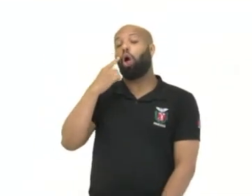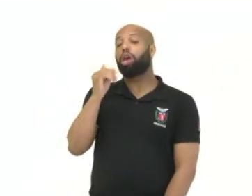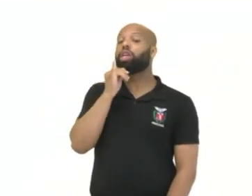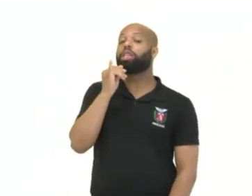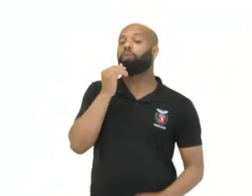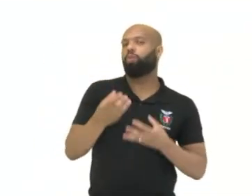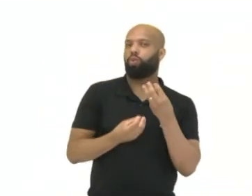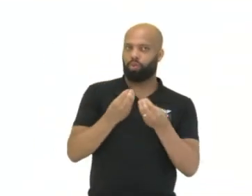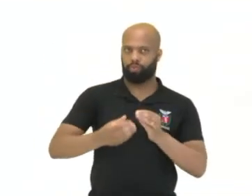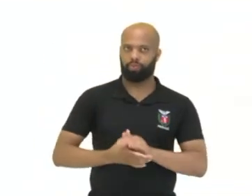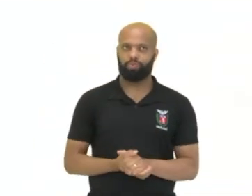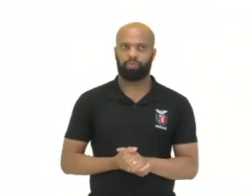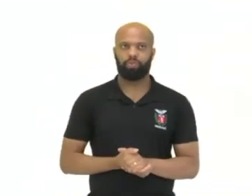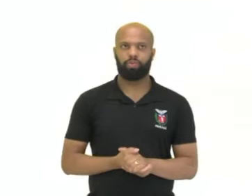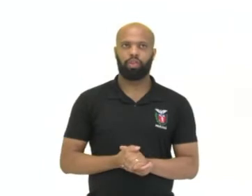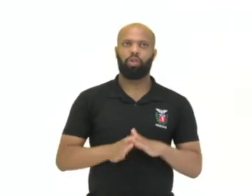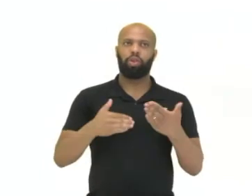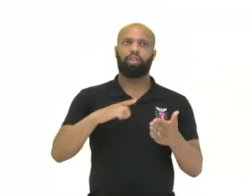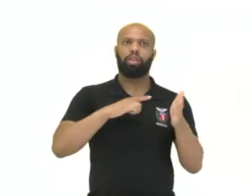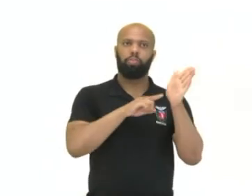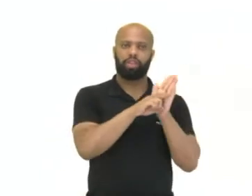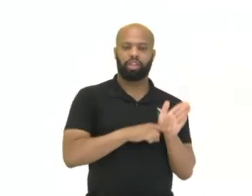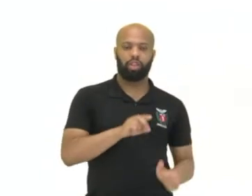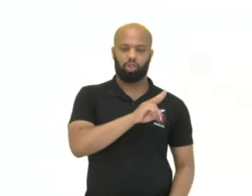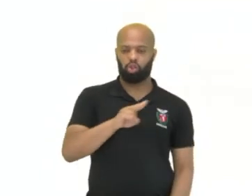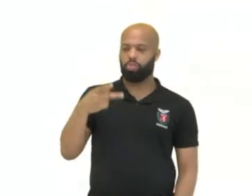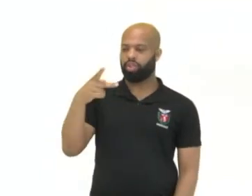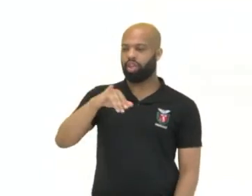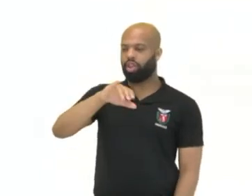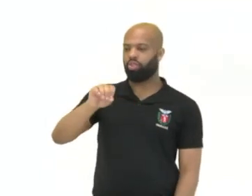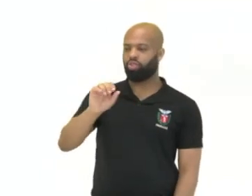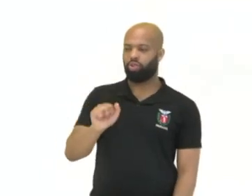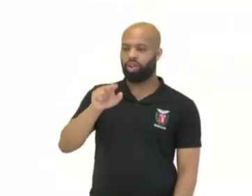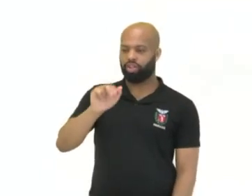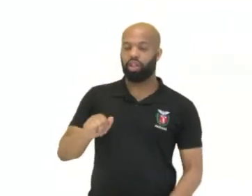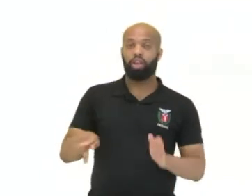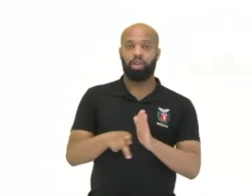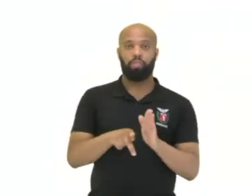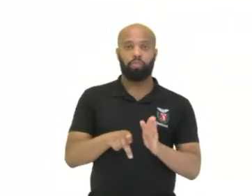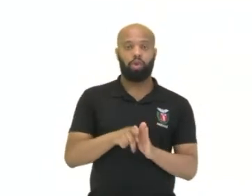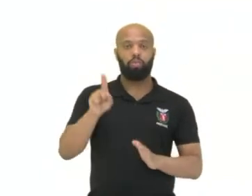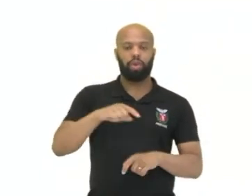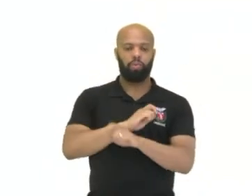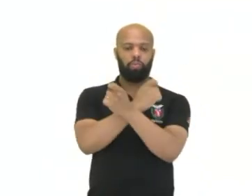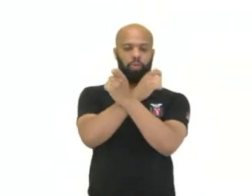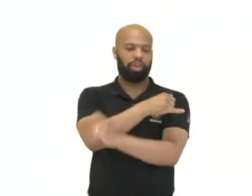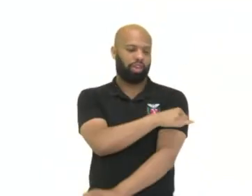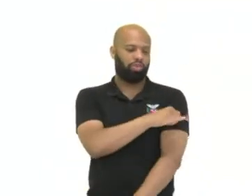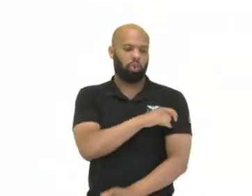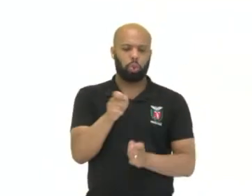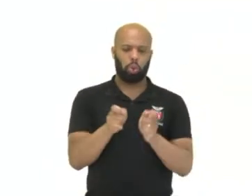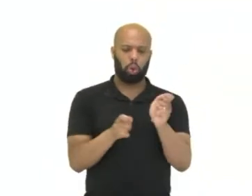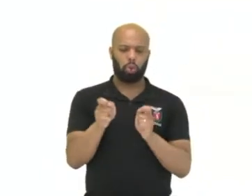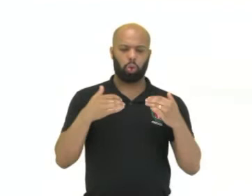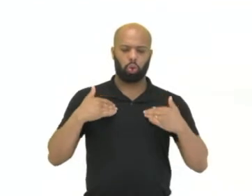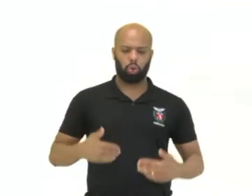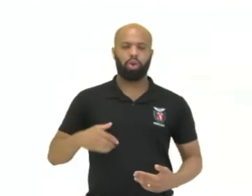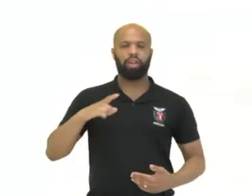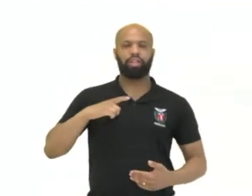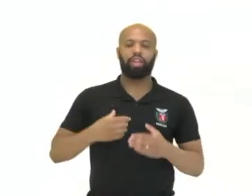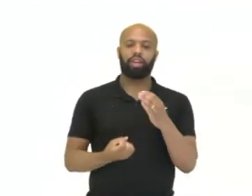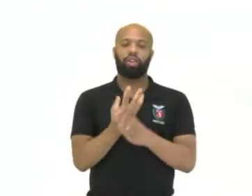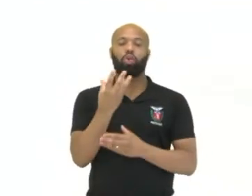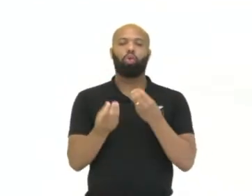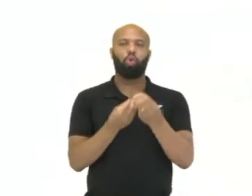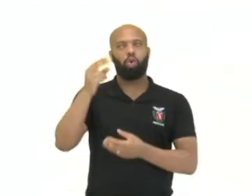fica assim, ó. Segundo a pesquisadora Joana Novaes, da PUC-Rio, o atual controle dos corpos tem sua origem na história da